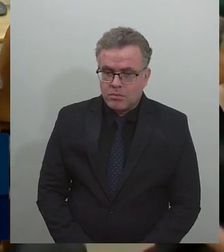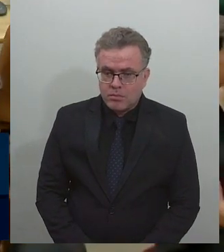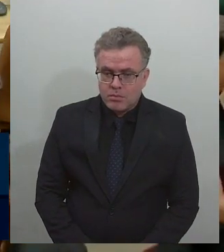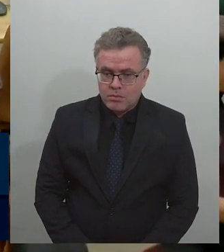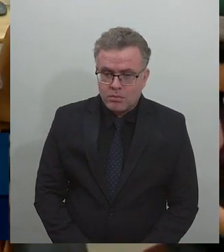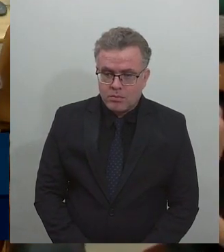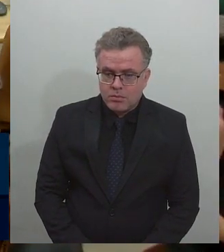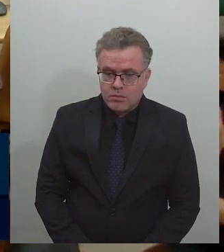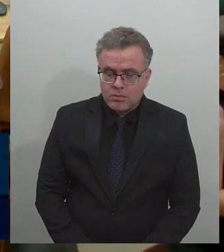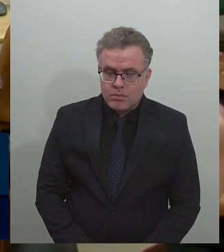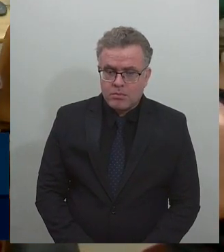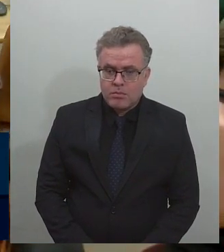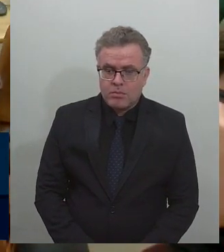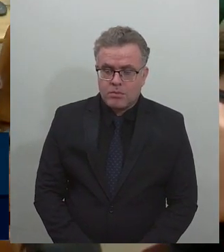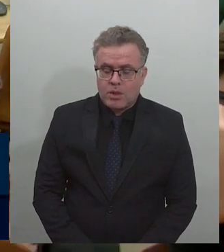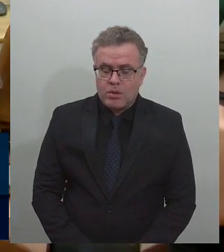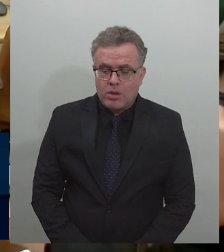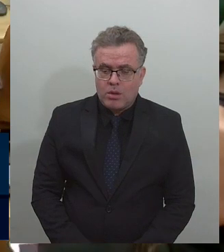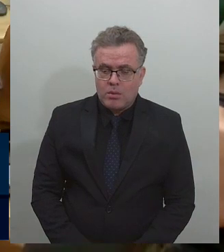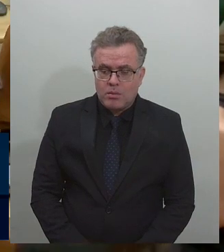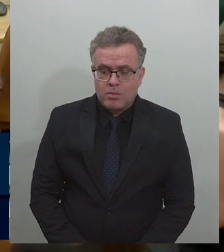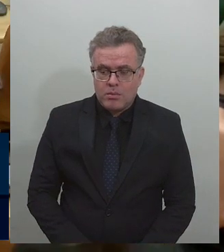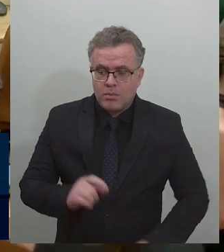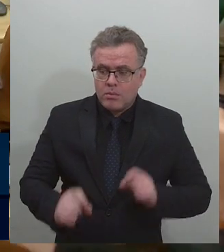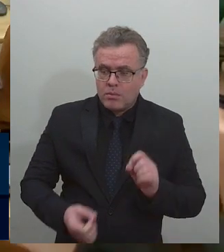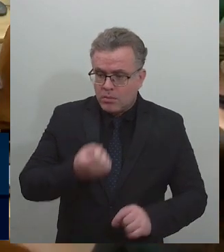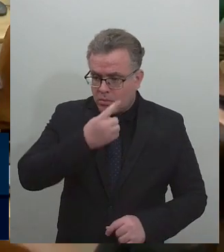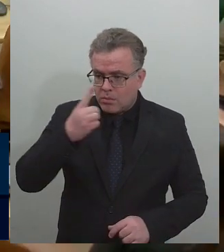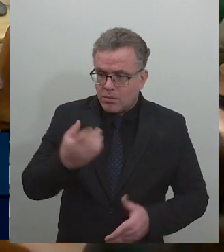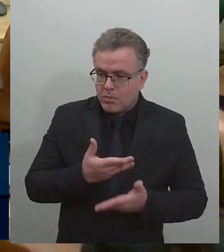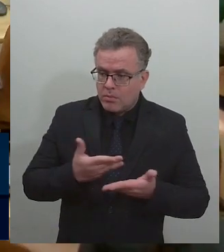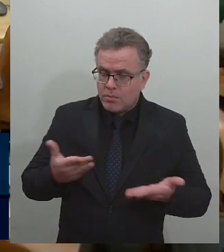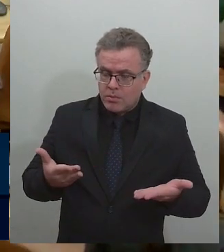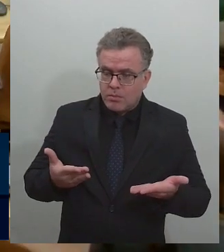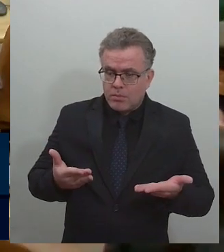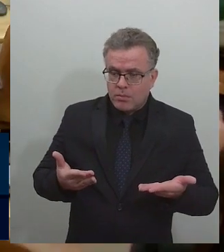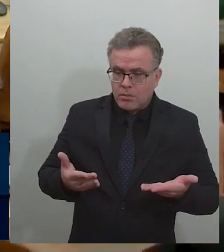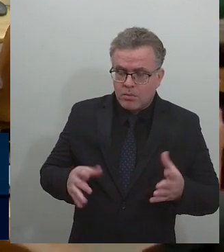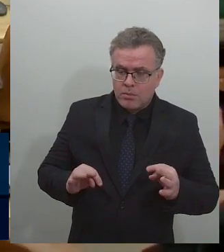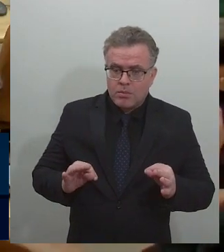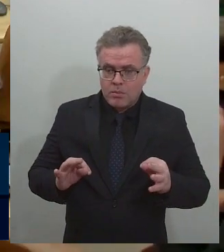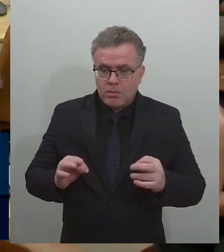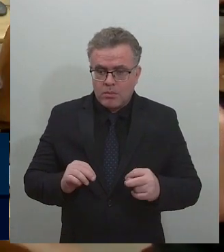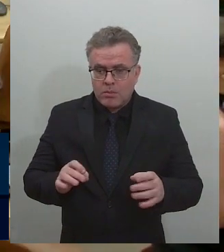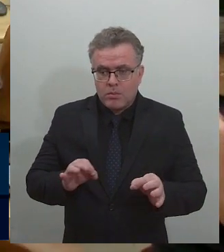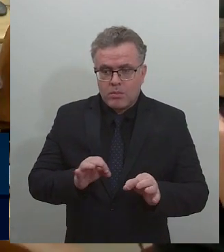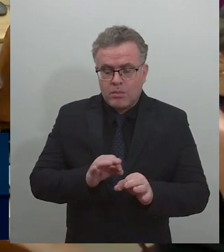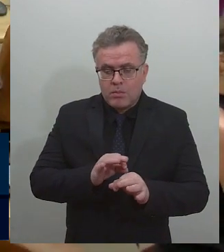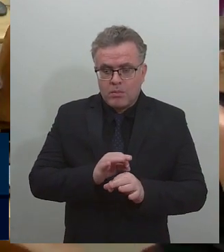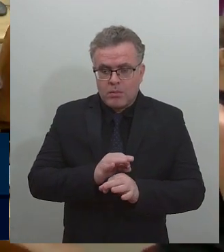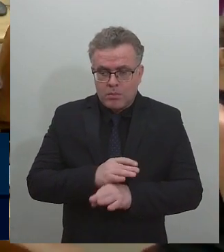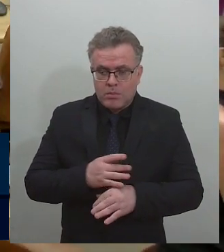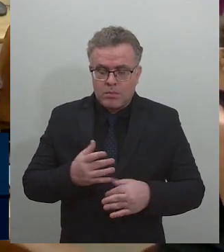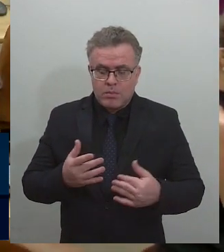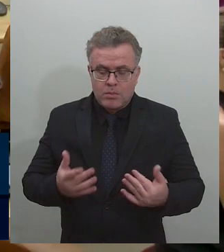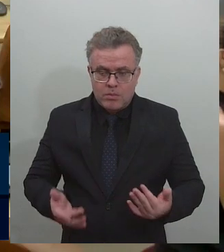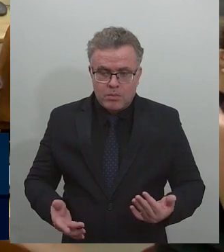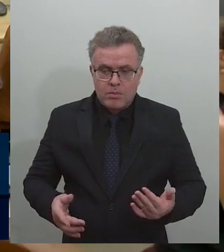Bom dia, presidente Jefferson Andrade, assessorado aí por essa mesa extraordinária